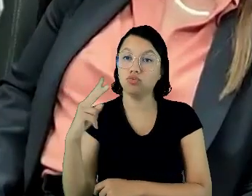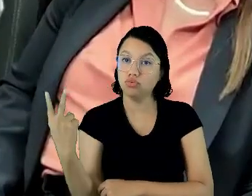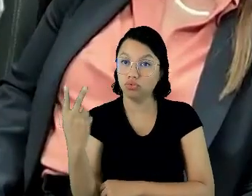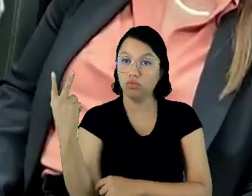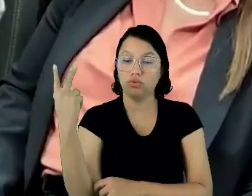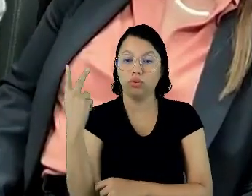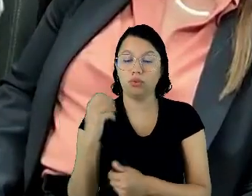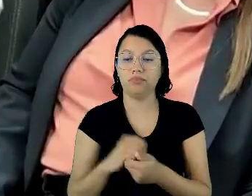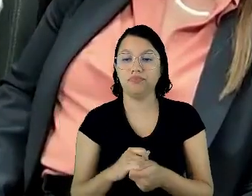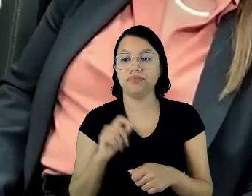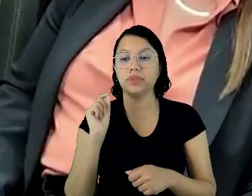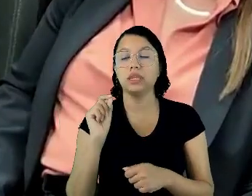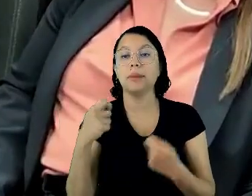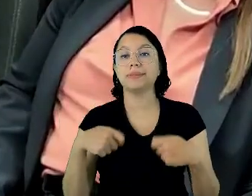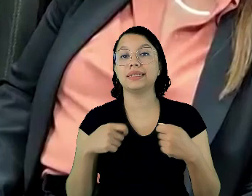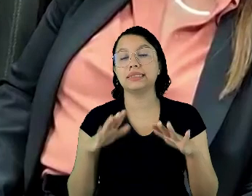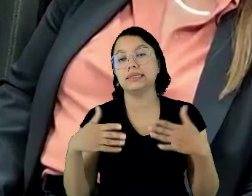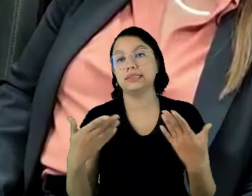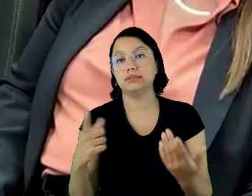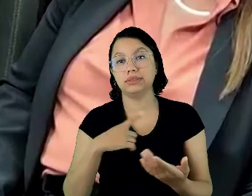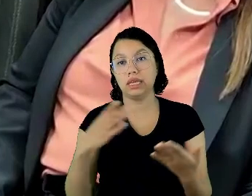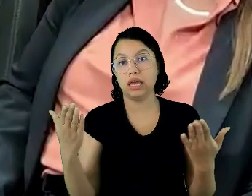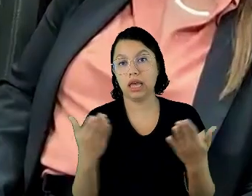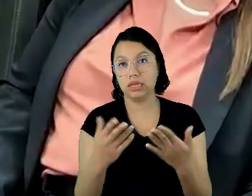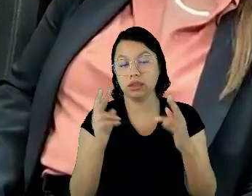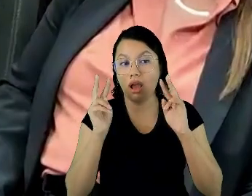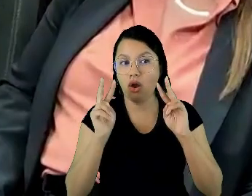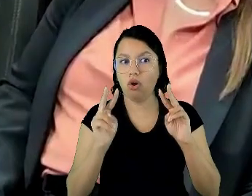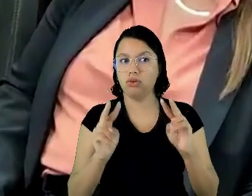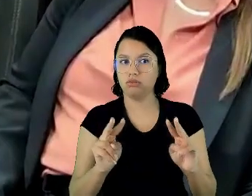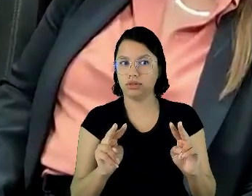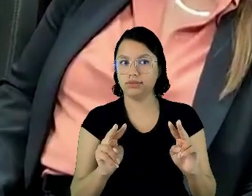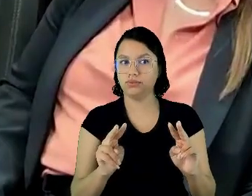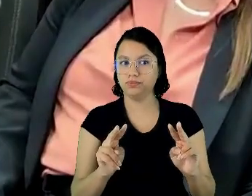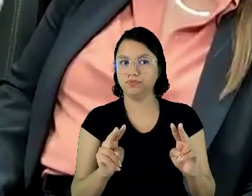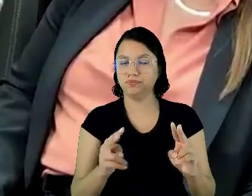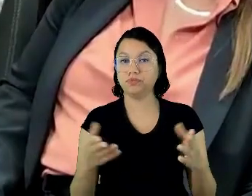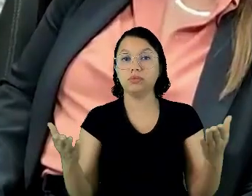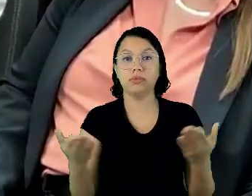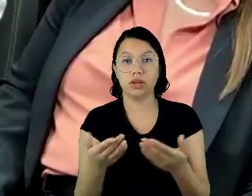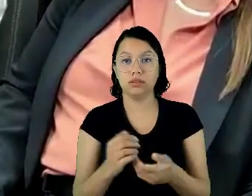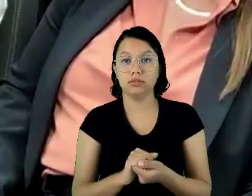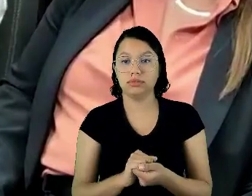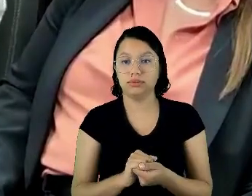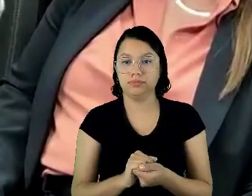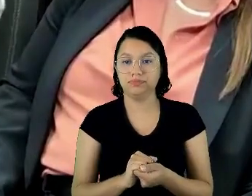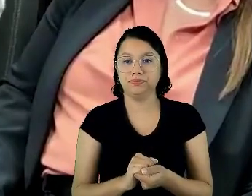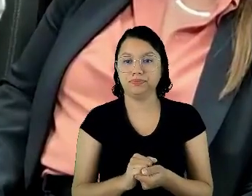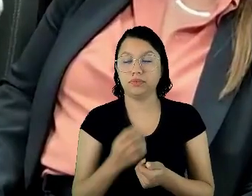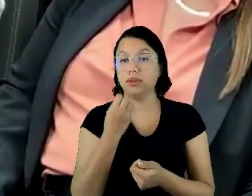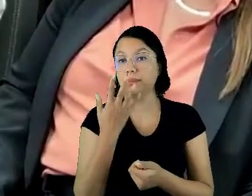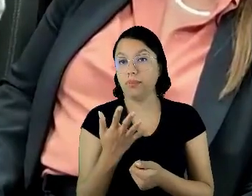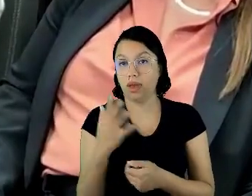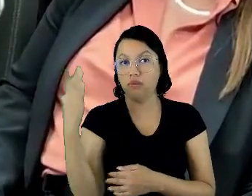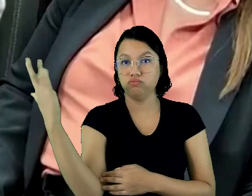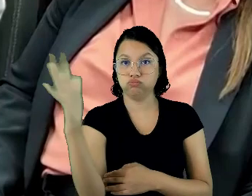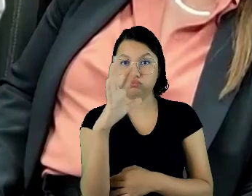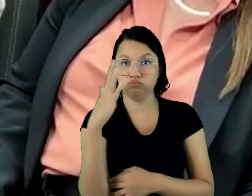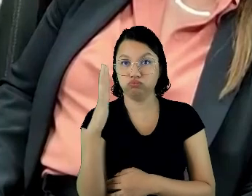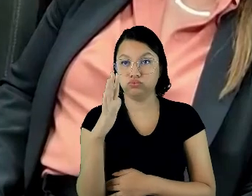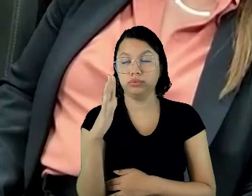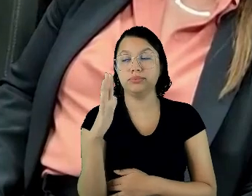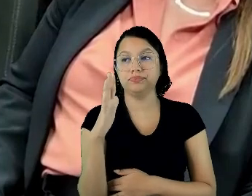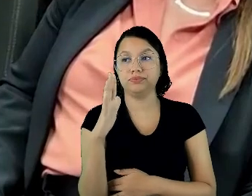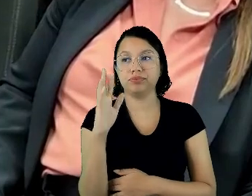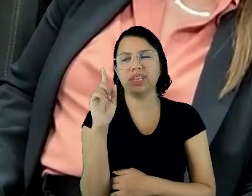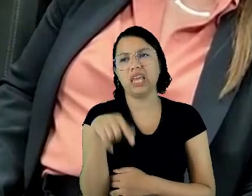ter esse olhar para esse bem ambiental. Então, era um pouco esses dois aspectos que,